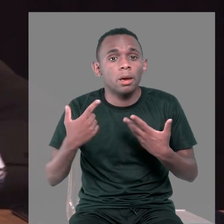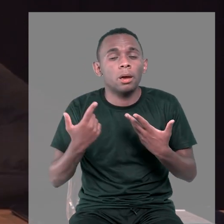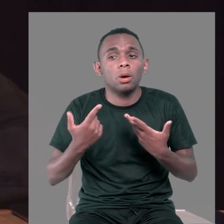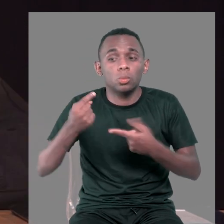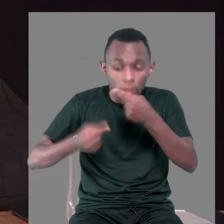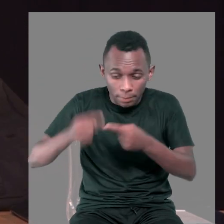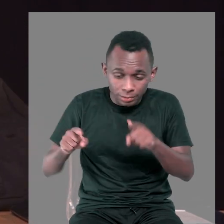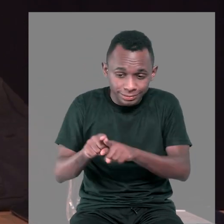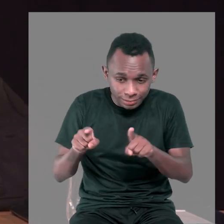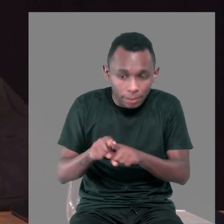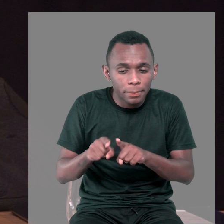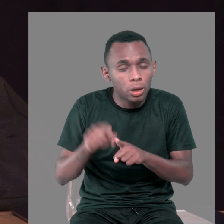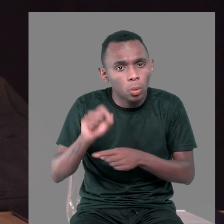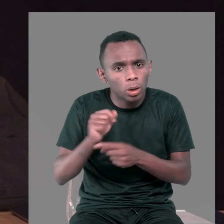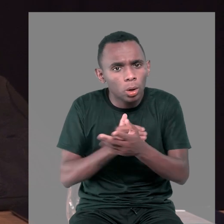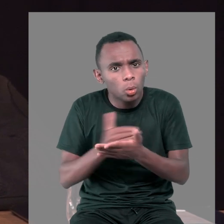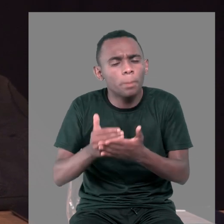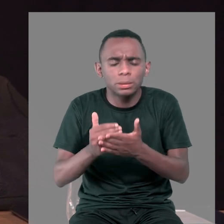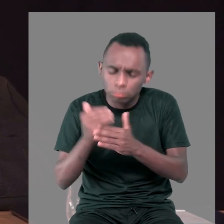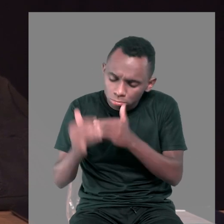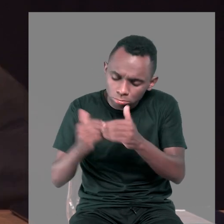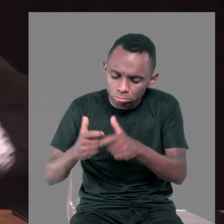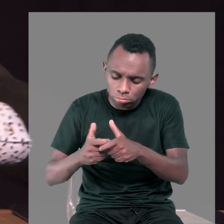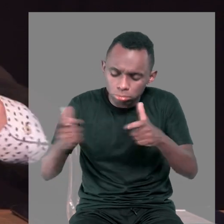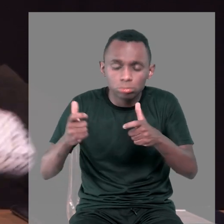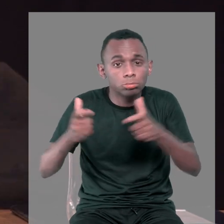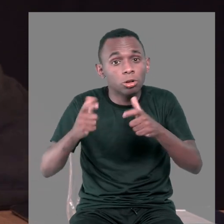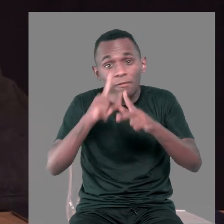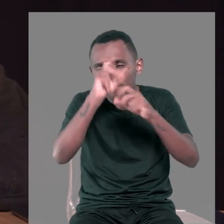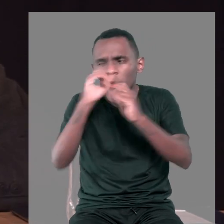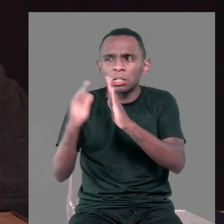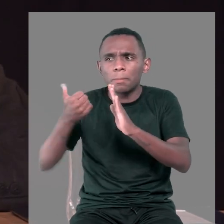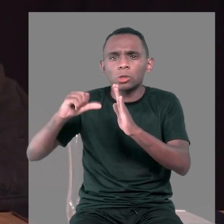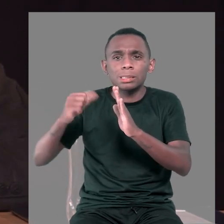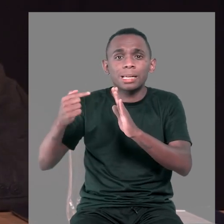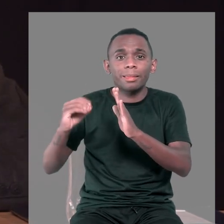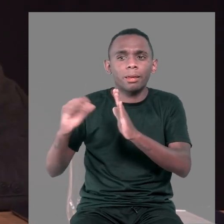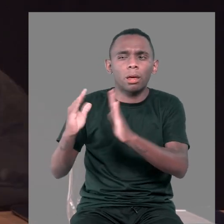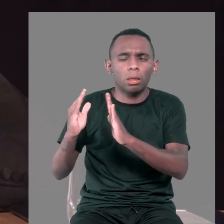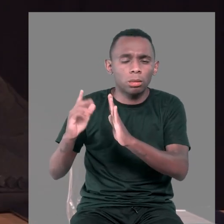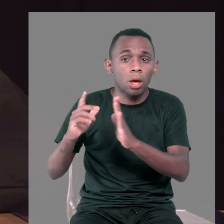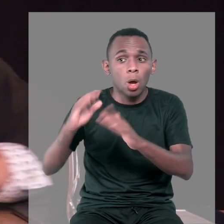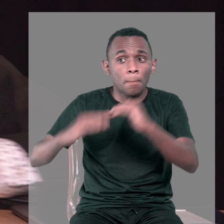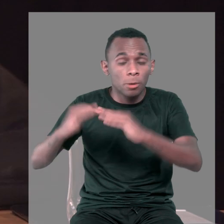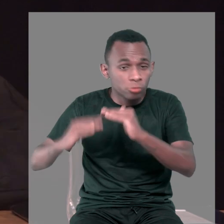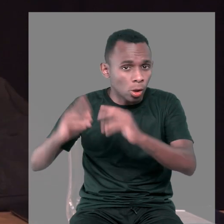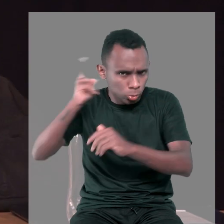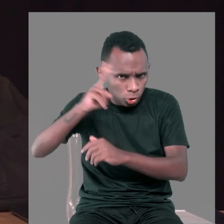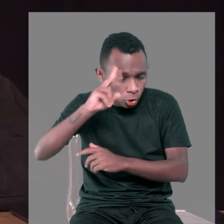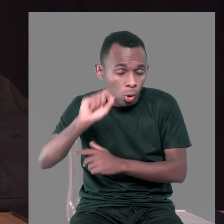memória e história. Quer dizer, enfim, a história estaria do lado da